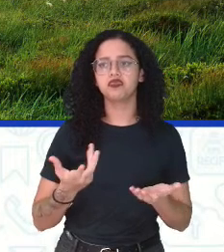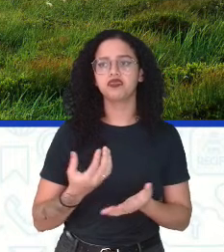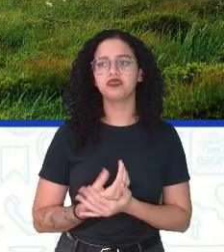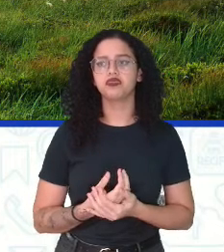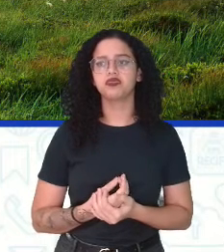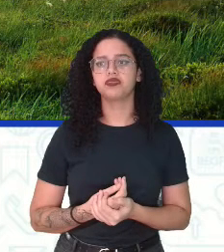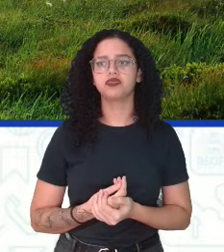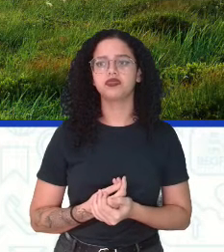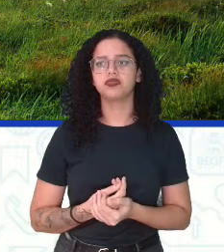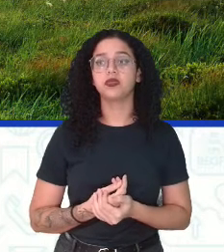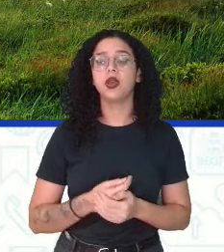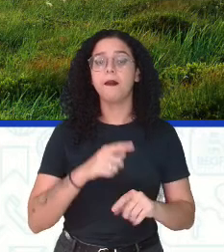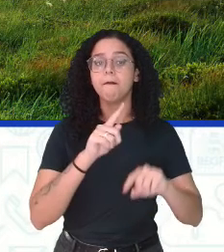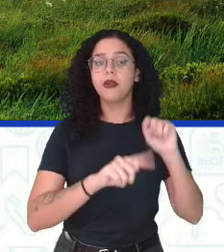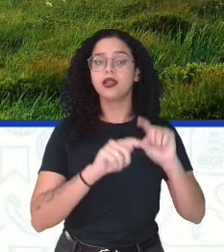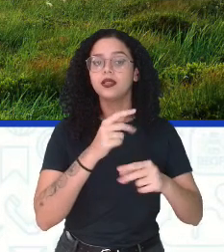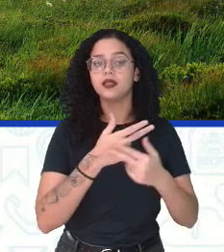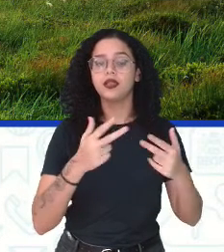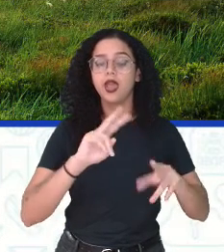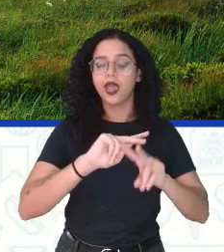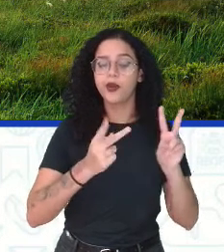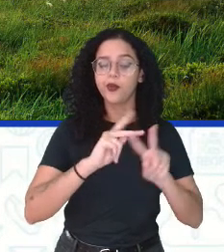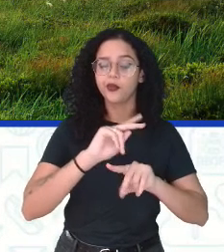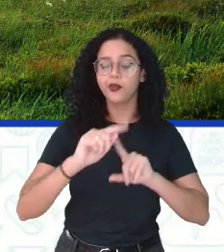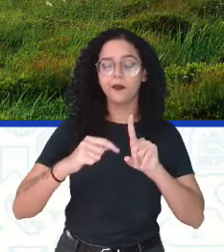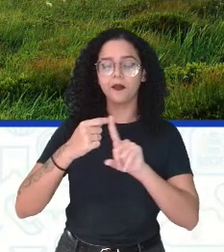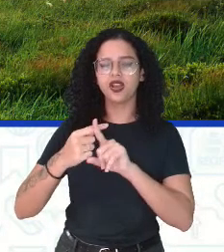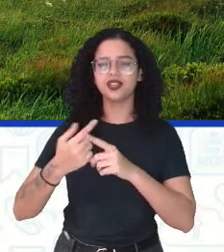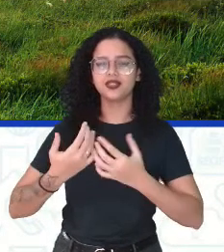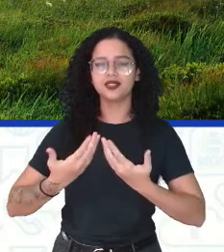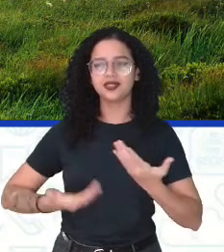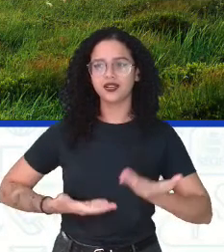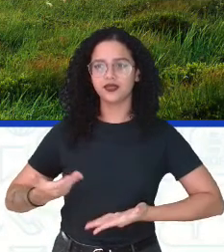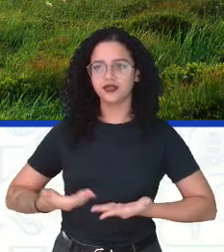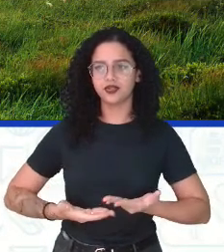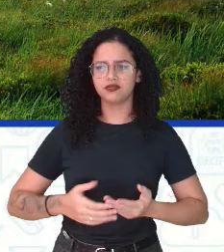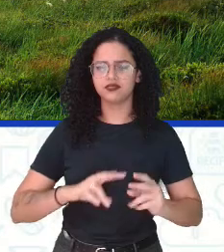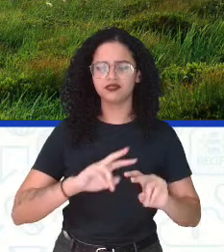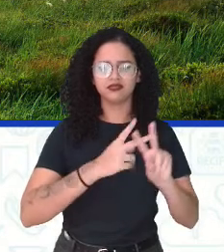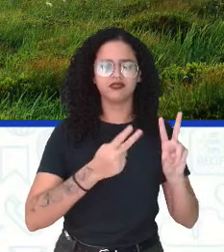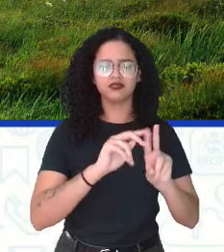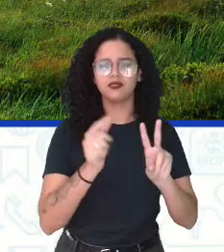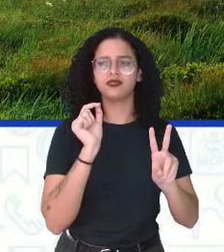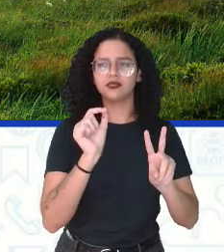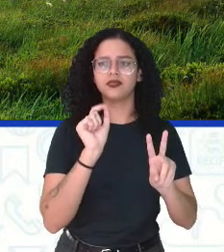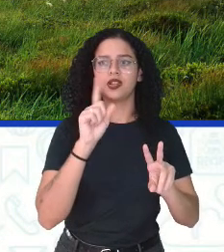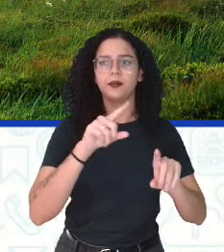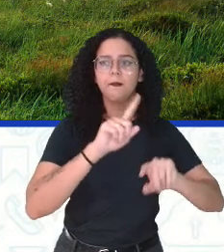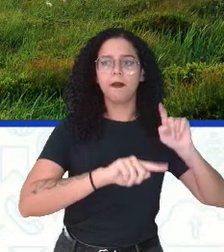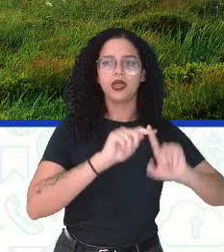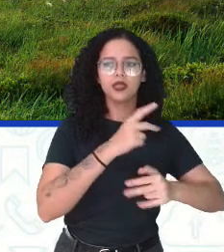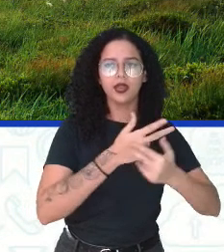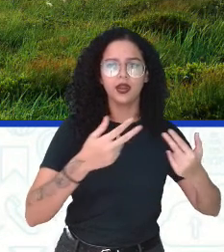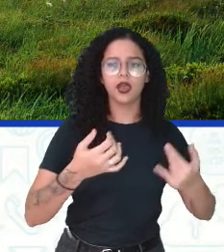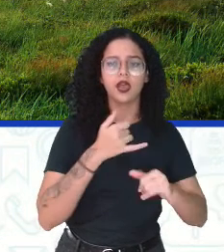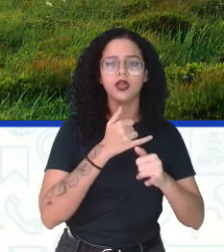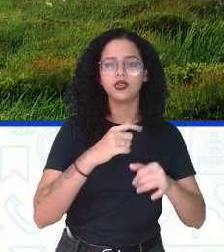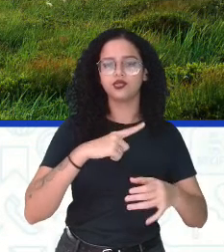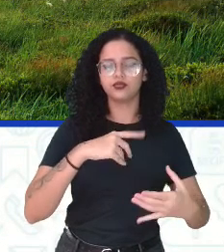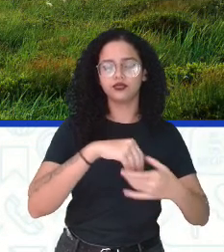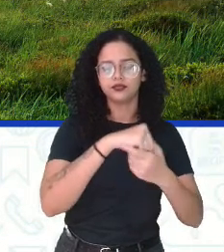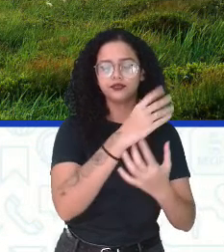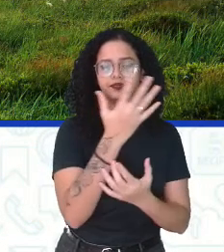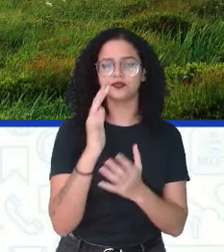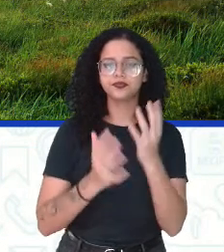ó, recursos mais serviços. Esses recursos são os materiais e a energia que está presente na natureza que a